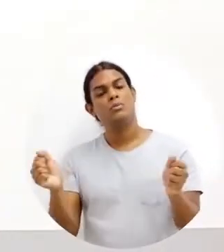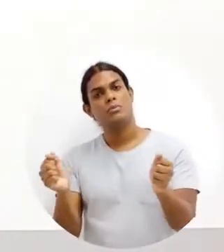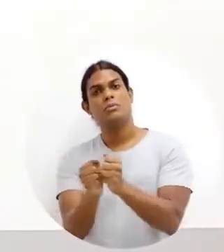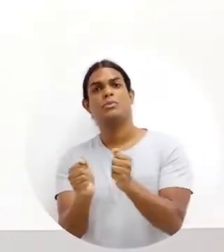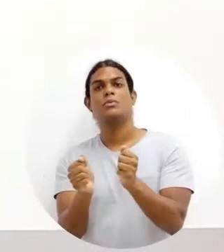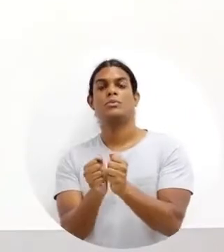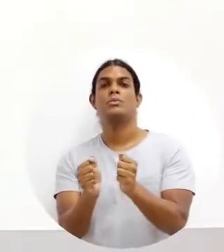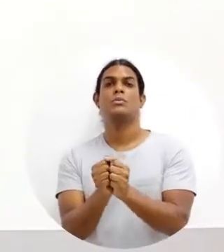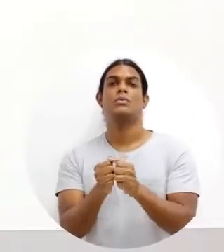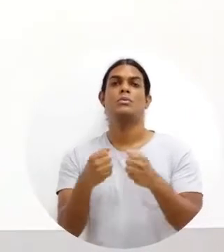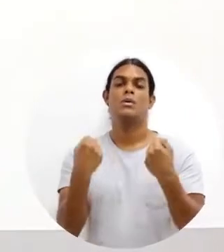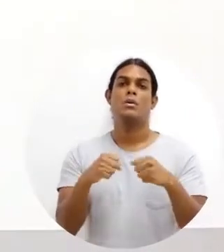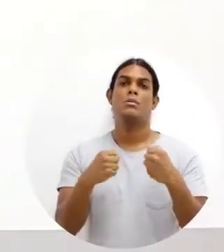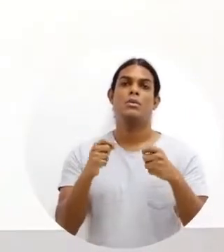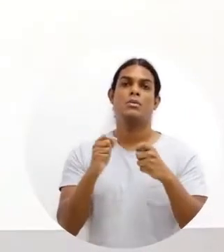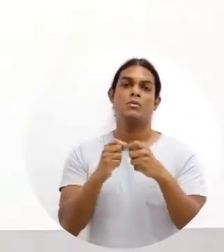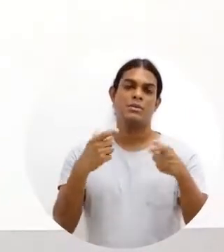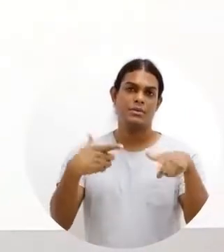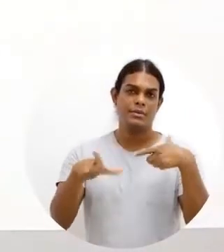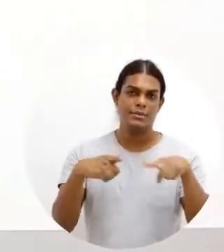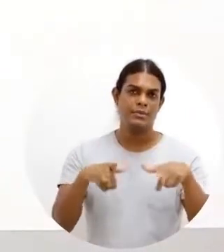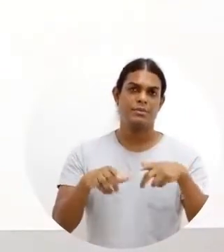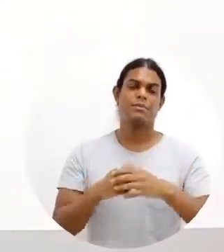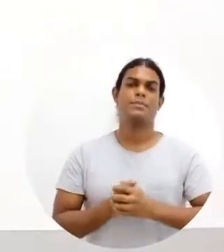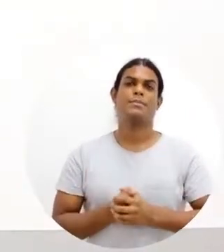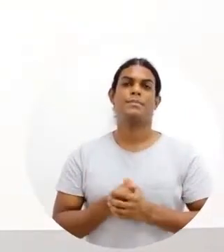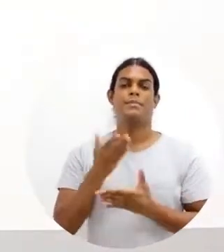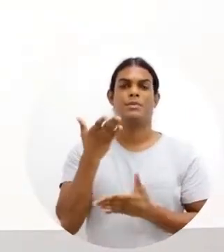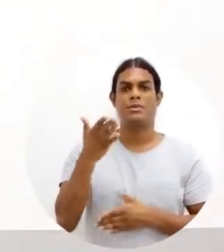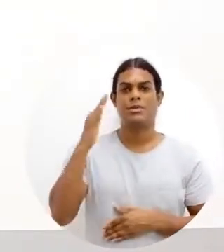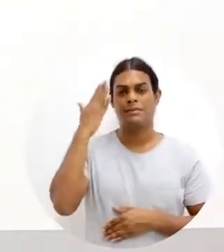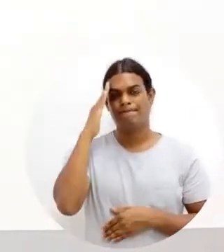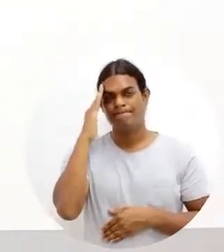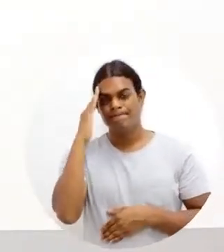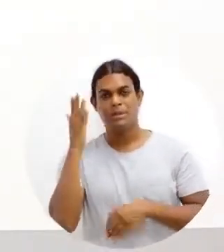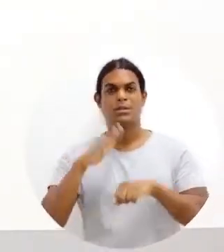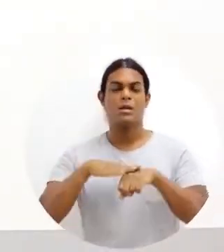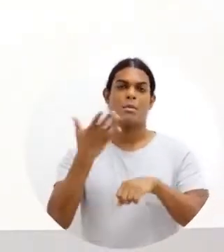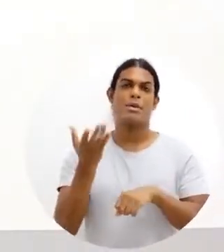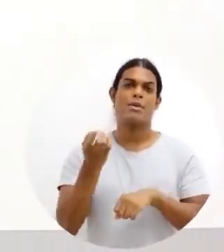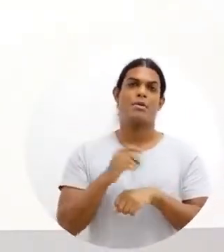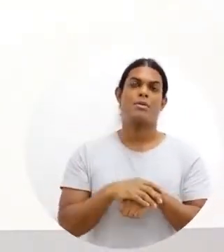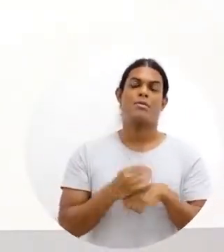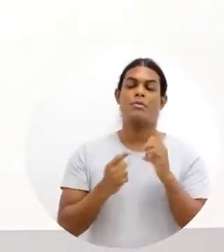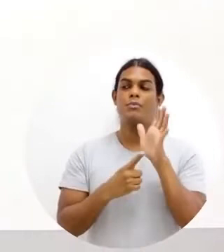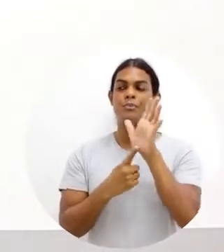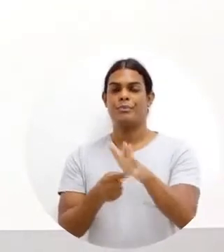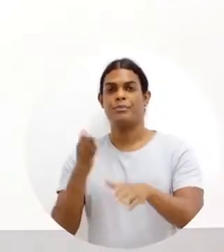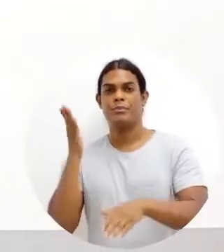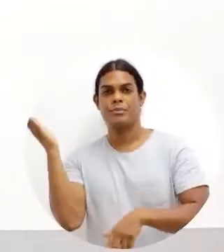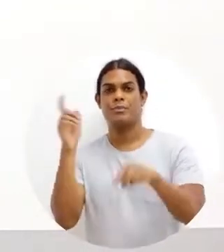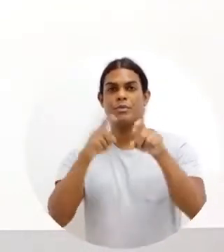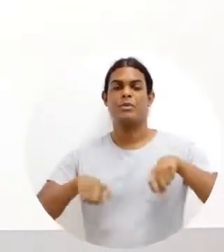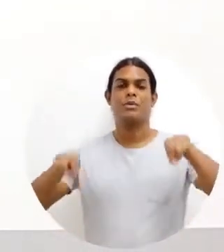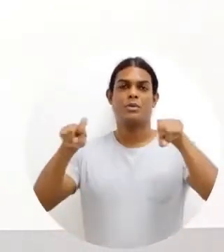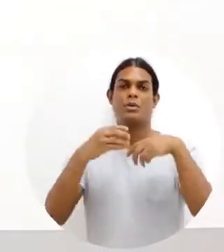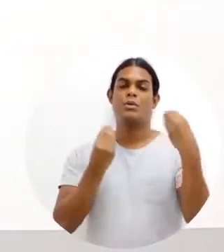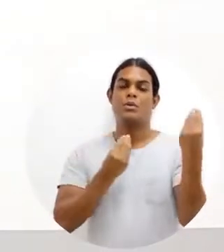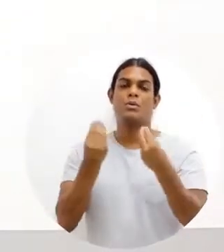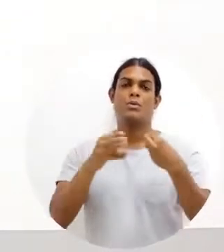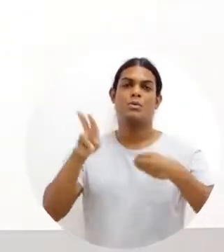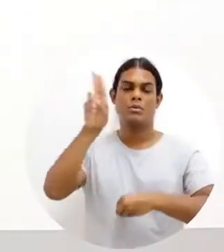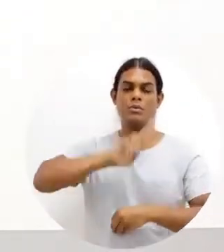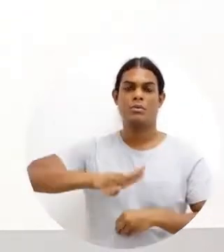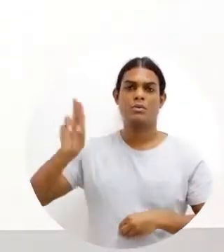próprio conhecimento. Para que vocês entendam melhor um pouquinho, a gente vai ver aqui no computador como utilizar a ferramenta da Web